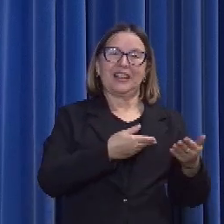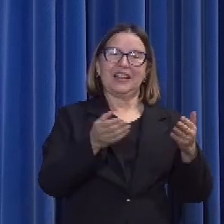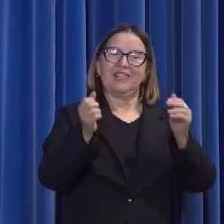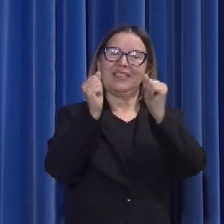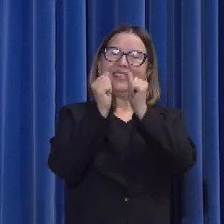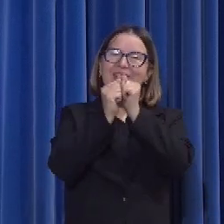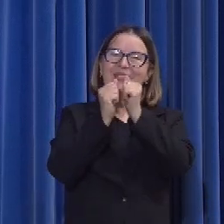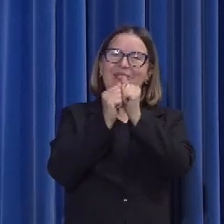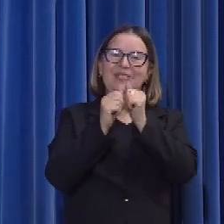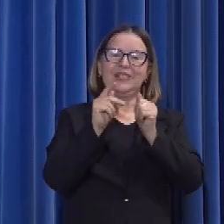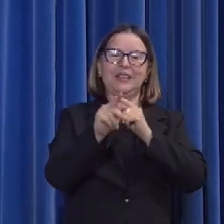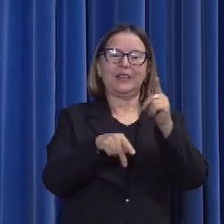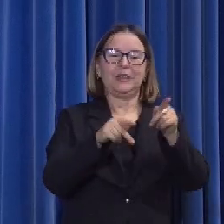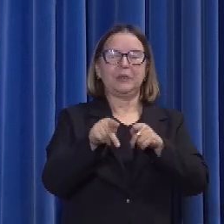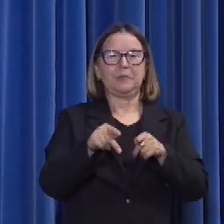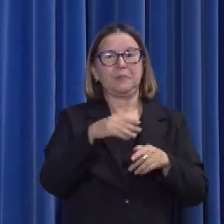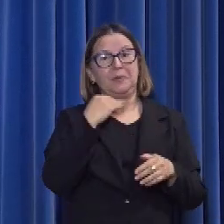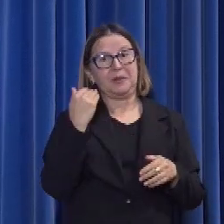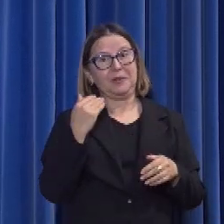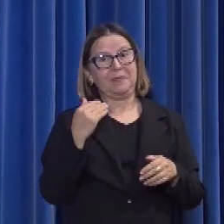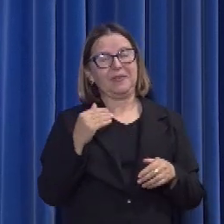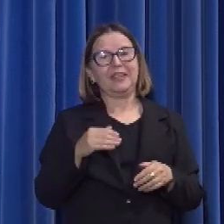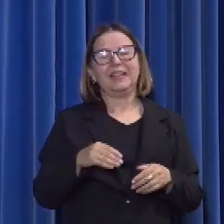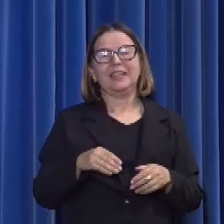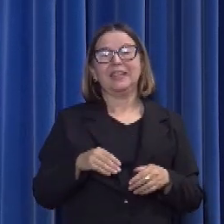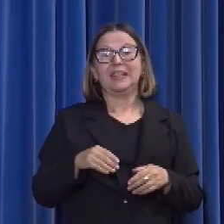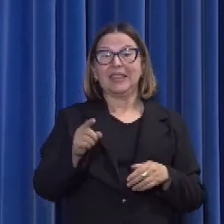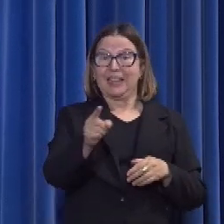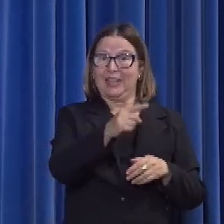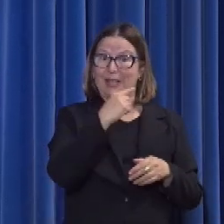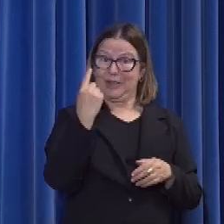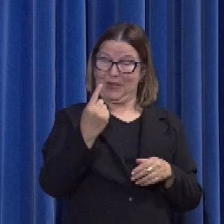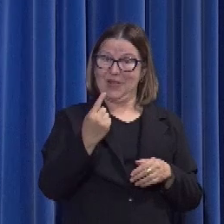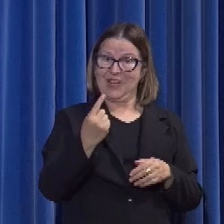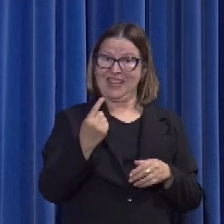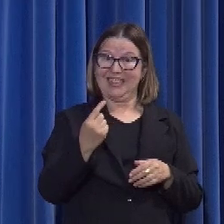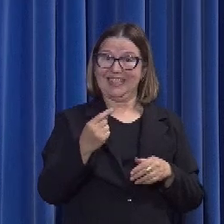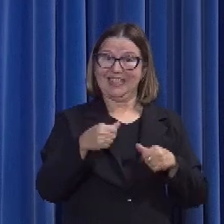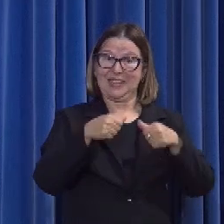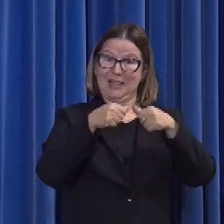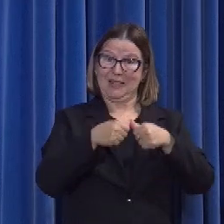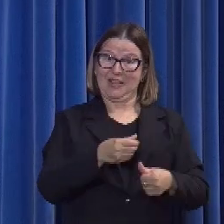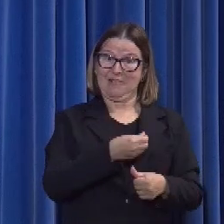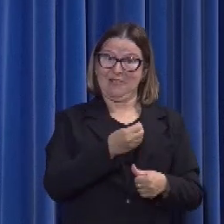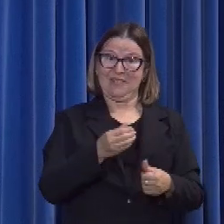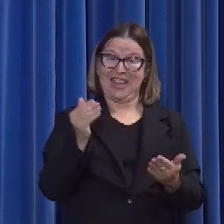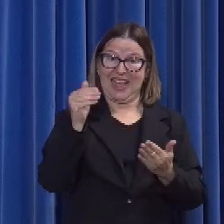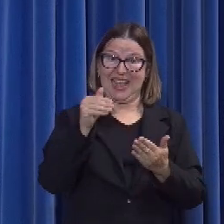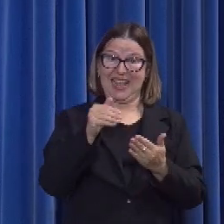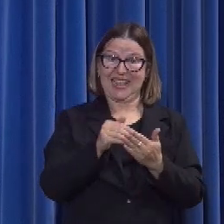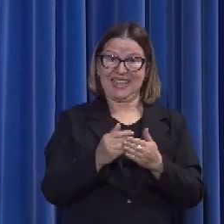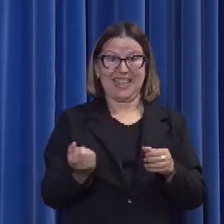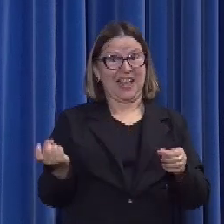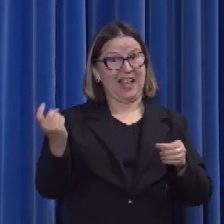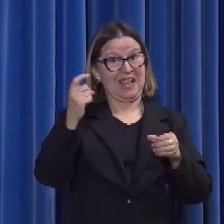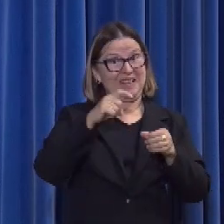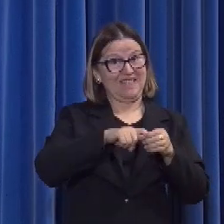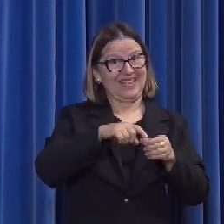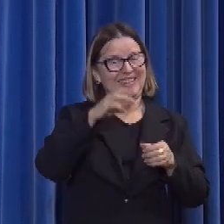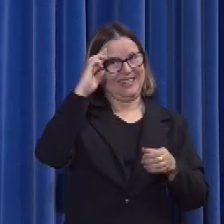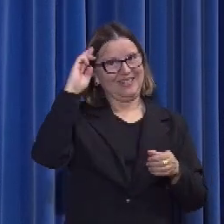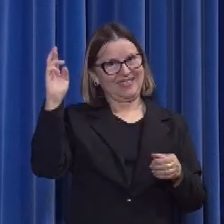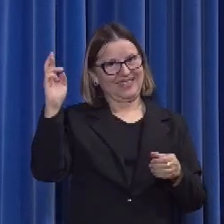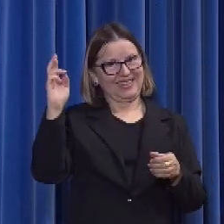Senhor isto, nós, os vivos, os que ficarmos até a vinda do Senhor, de modo nenhum procederemos os que